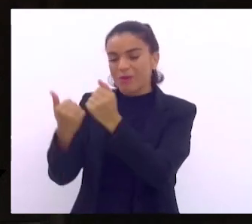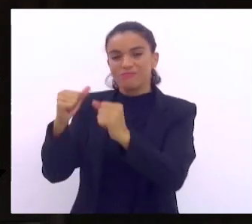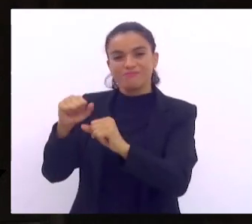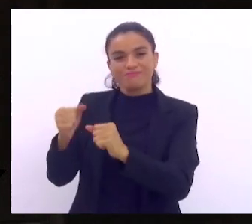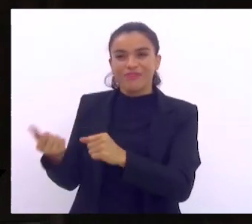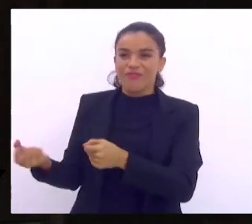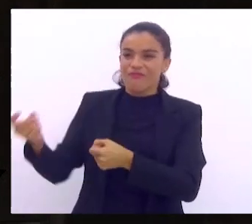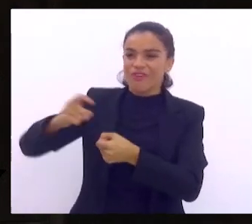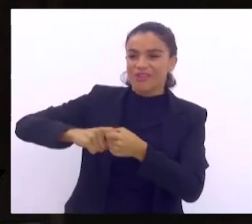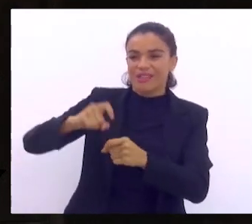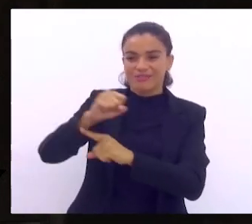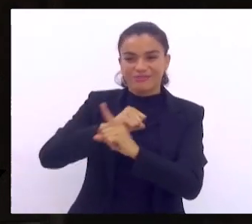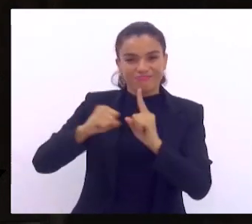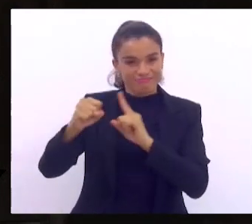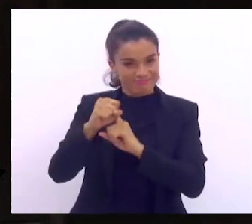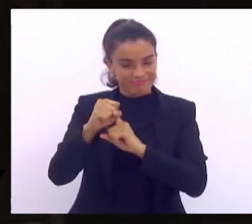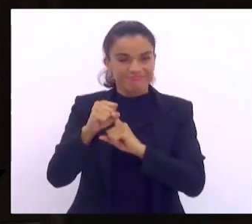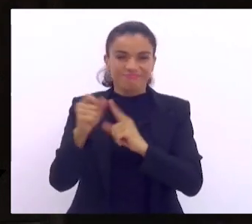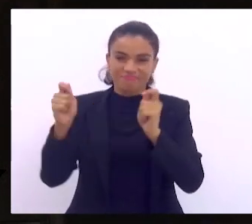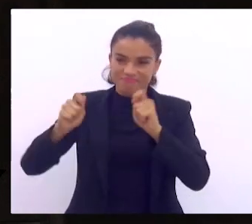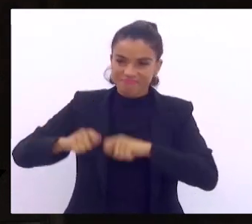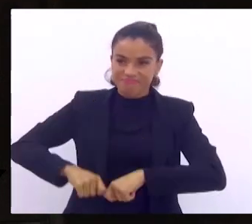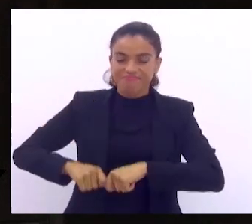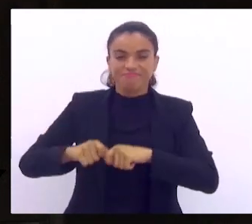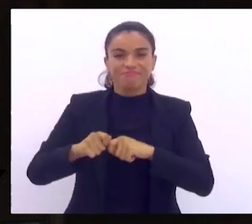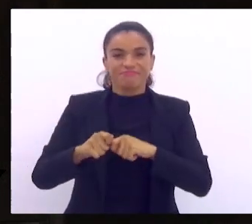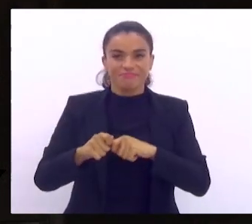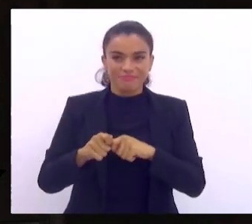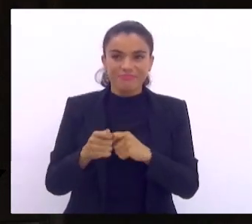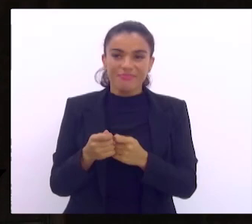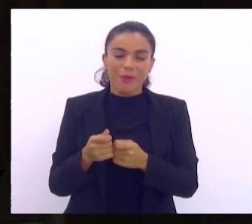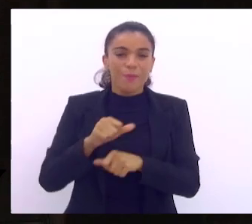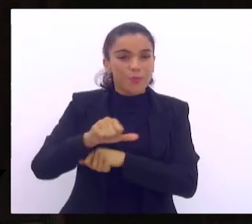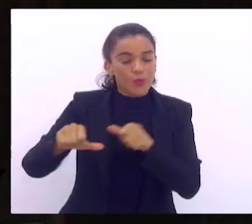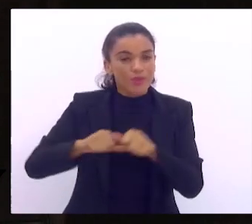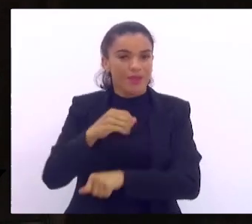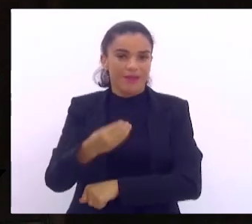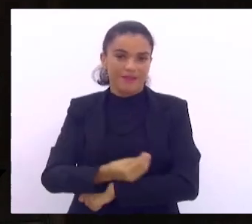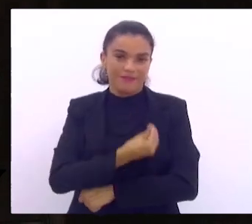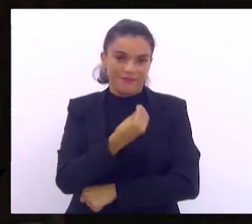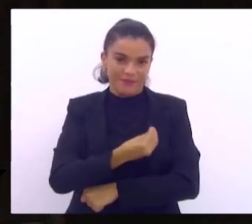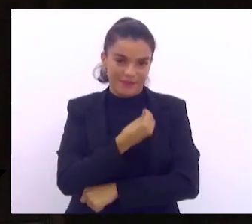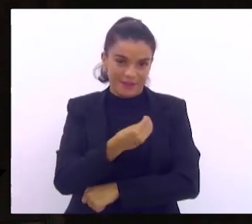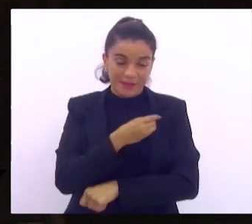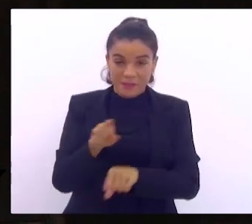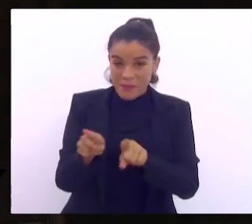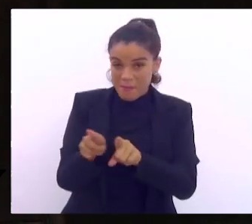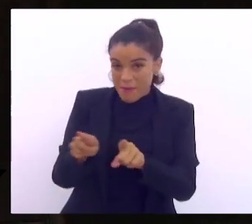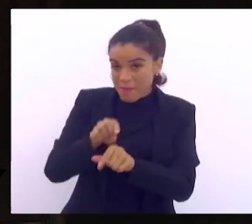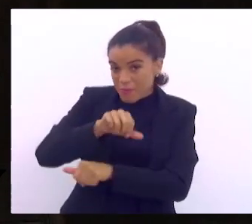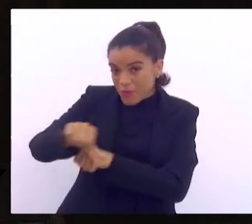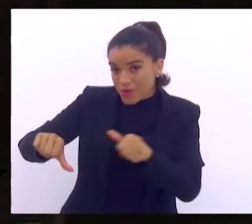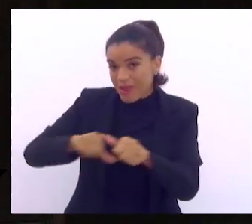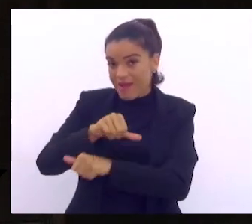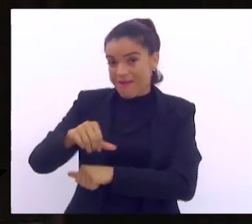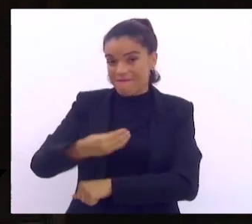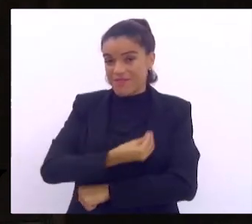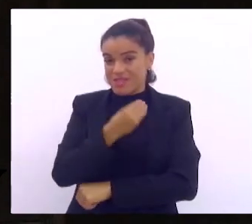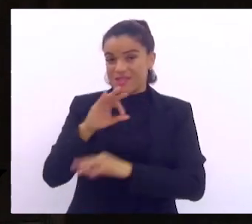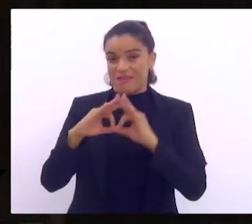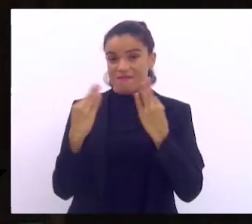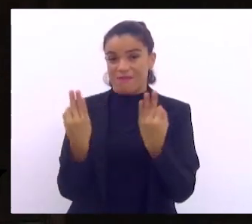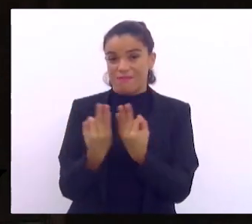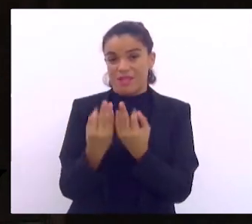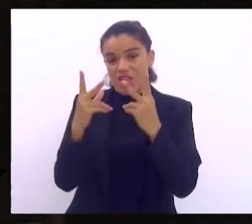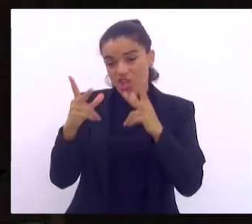muito forte e potente, para que eles possam realmente mudar a sua vida e a vida da sua própria família,